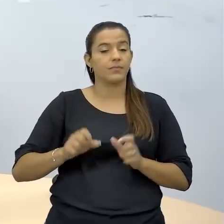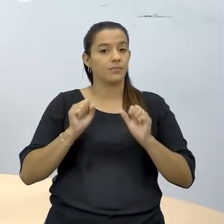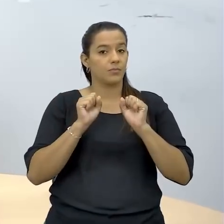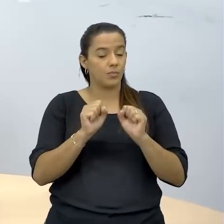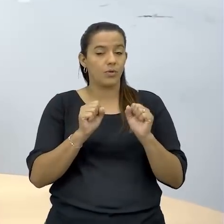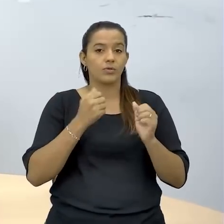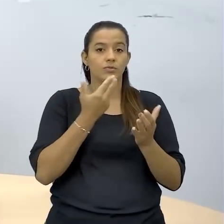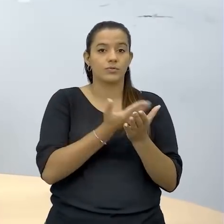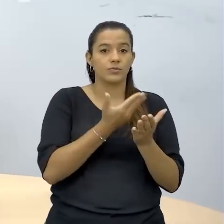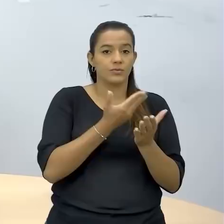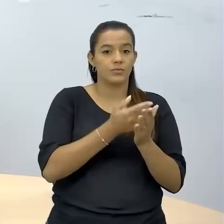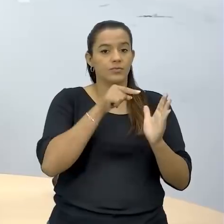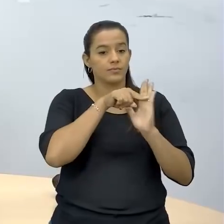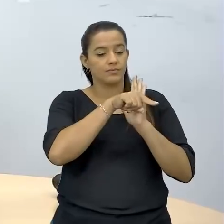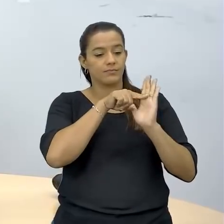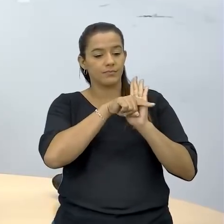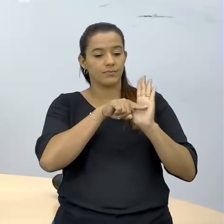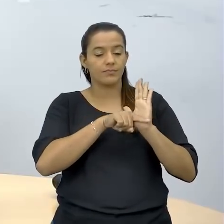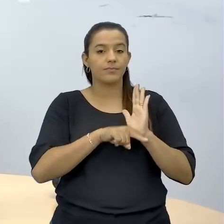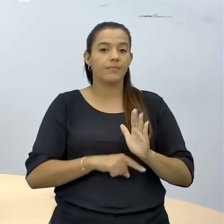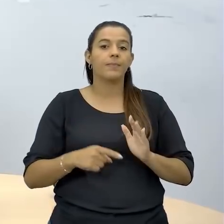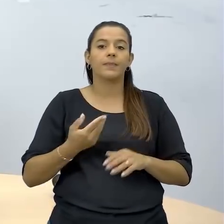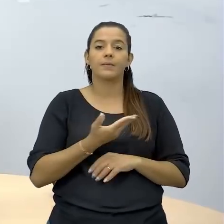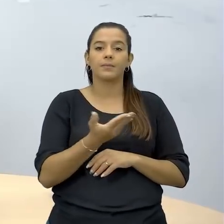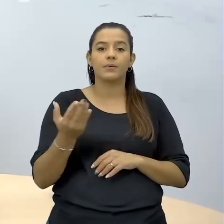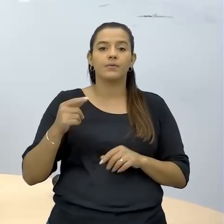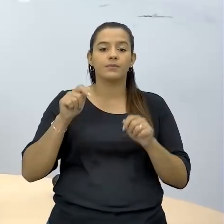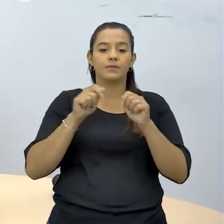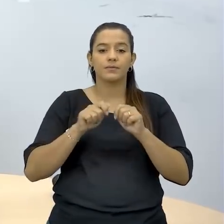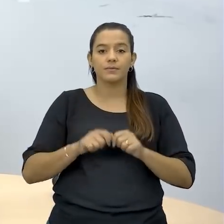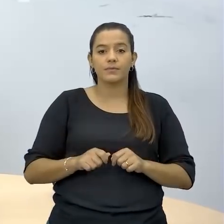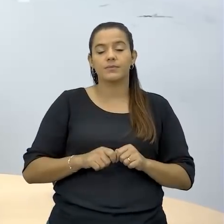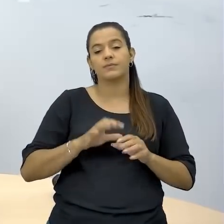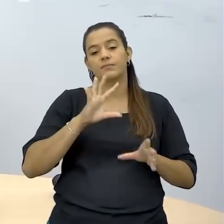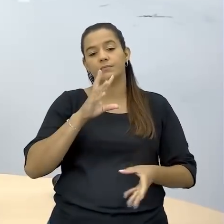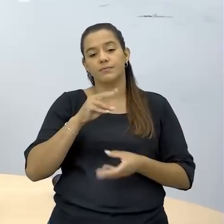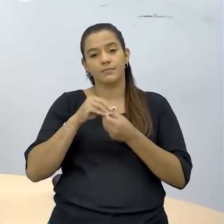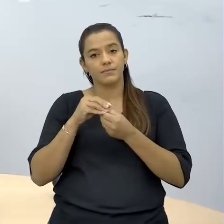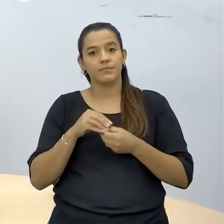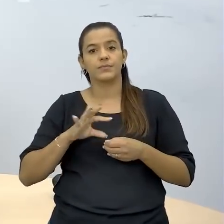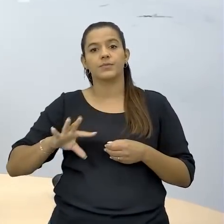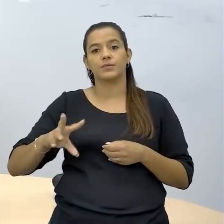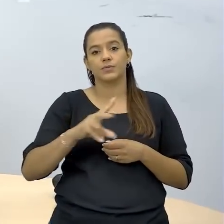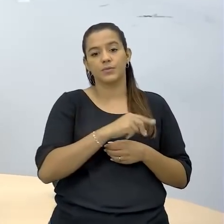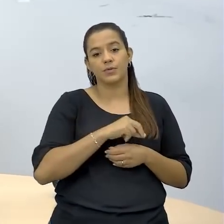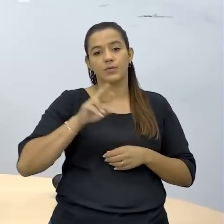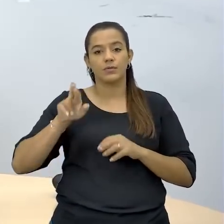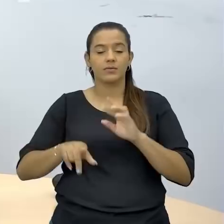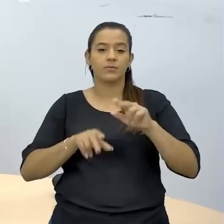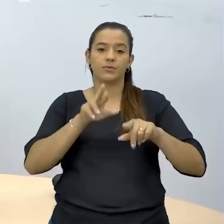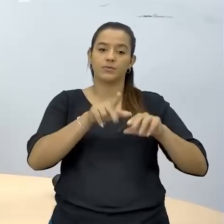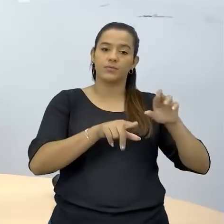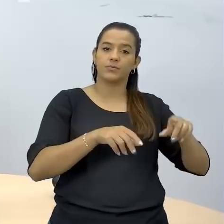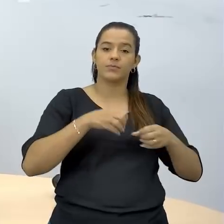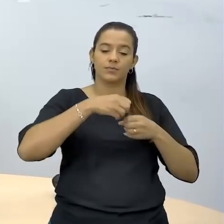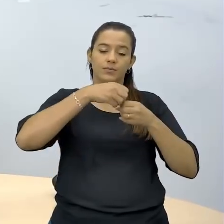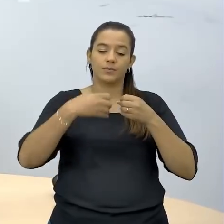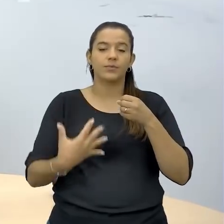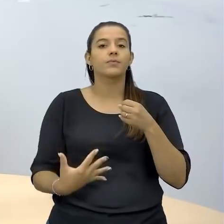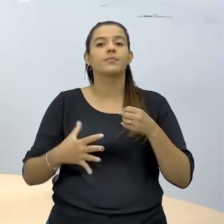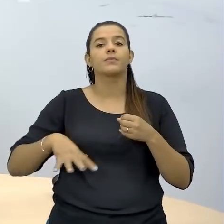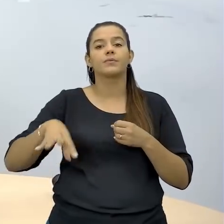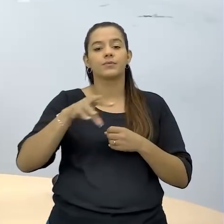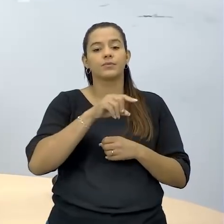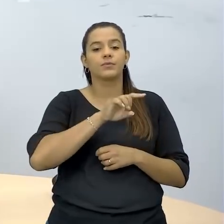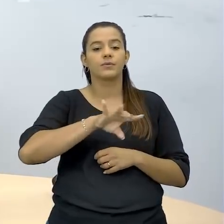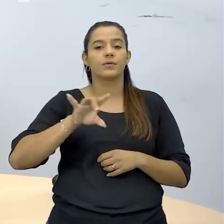se basear para construção e para integração, né, das diferentes componentes